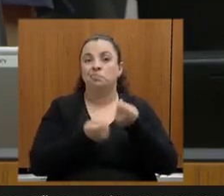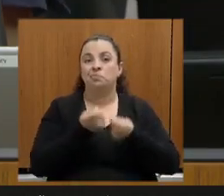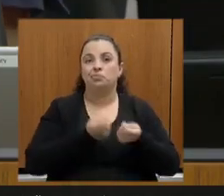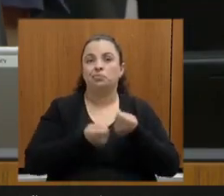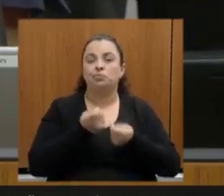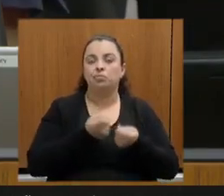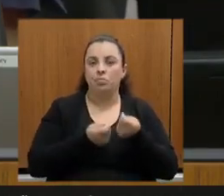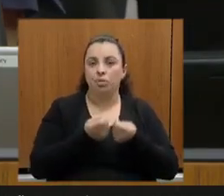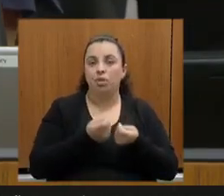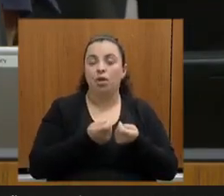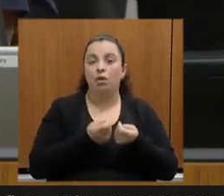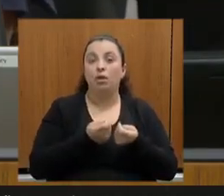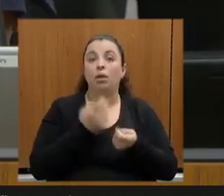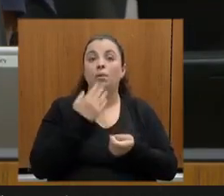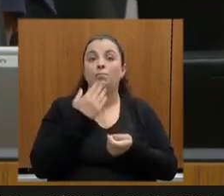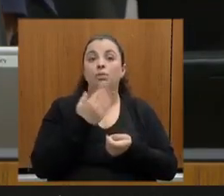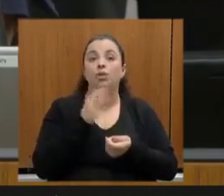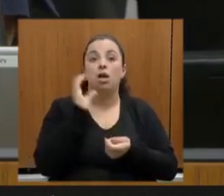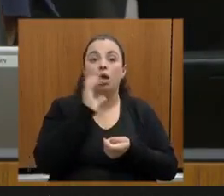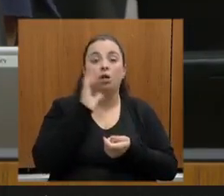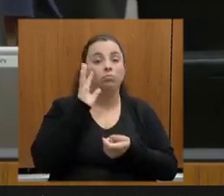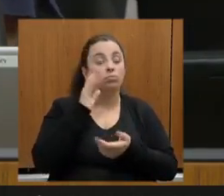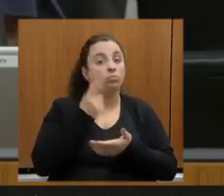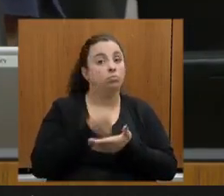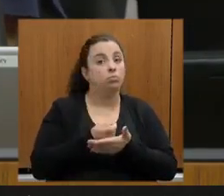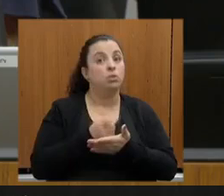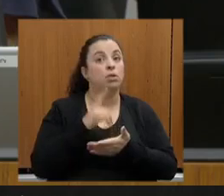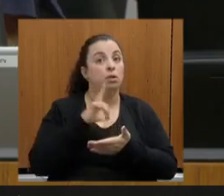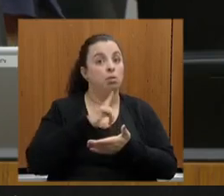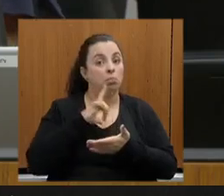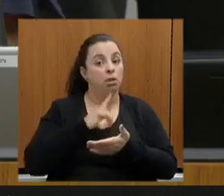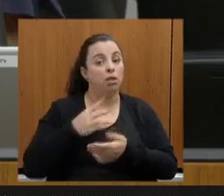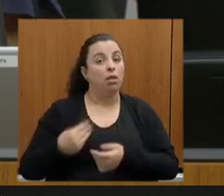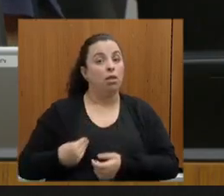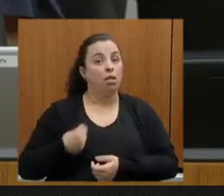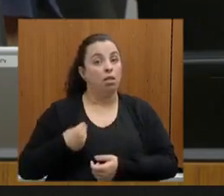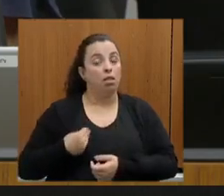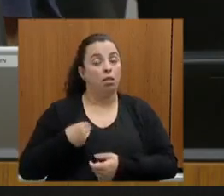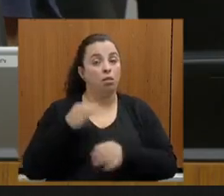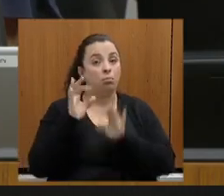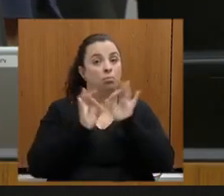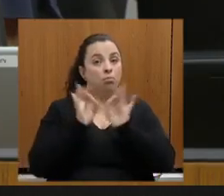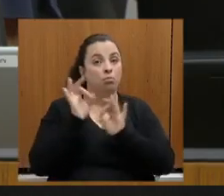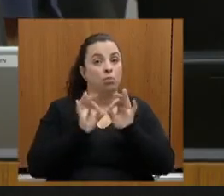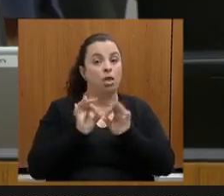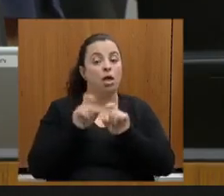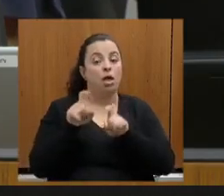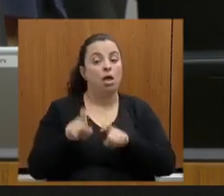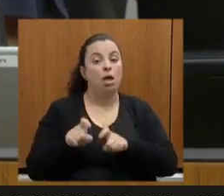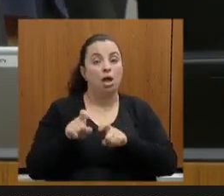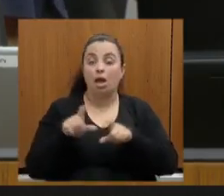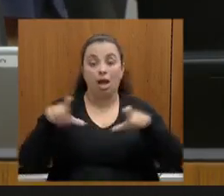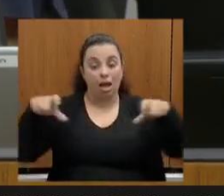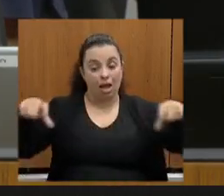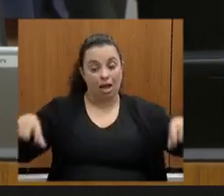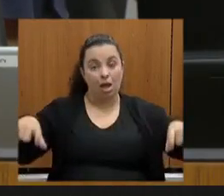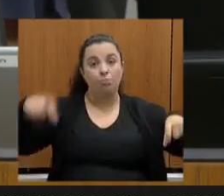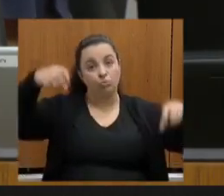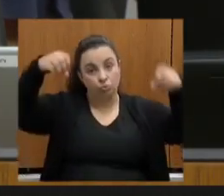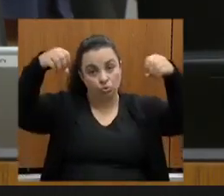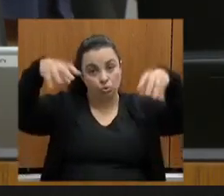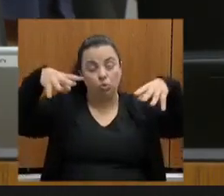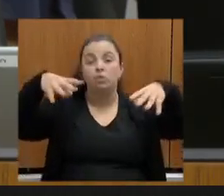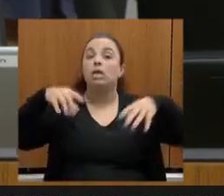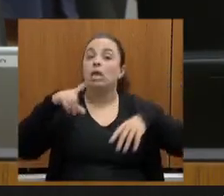cede pedido de providências para que seja retomado o programa Campos de luz que leva iluminação